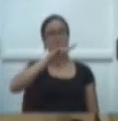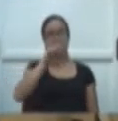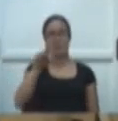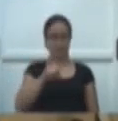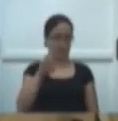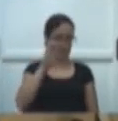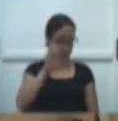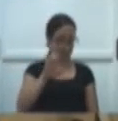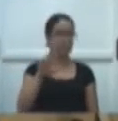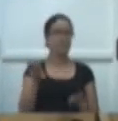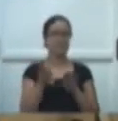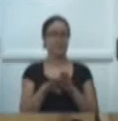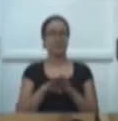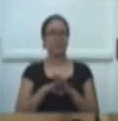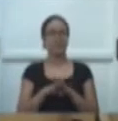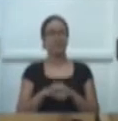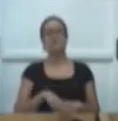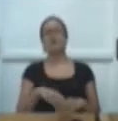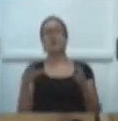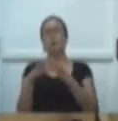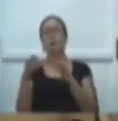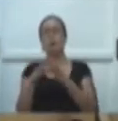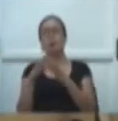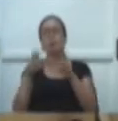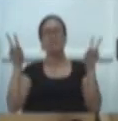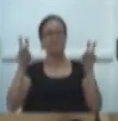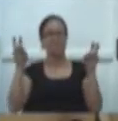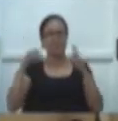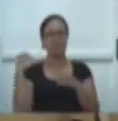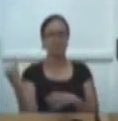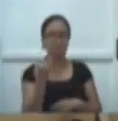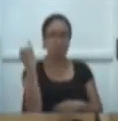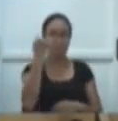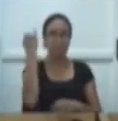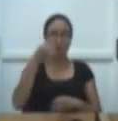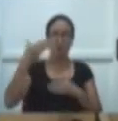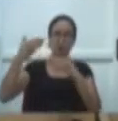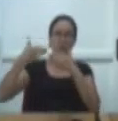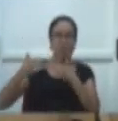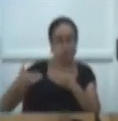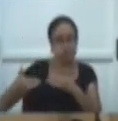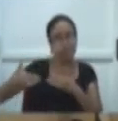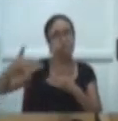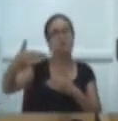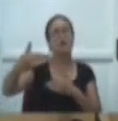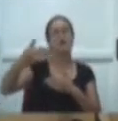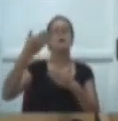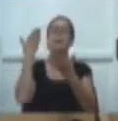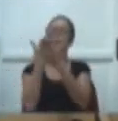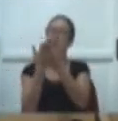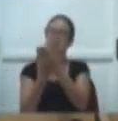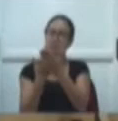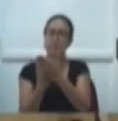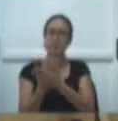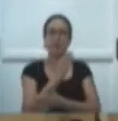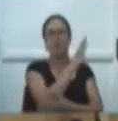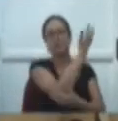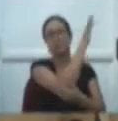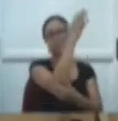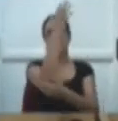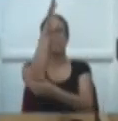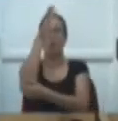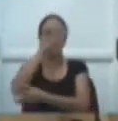da Comissão de Assuntos Relevantes para promover estudos sobre a viabilidade ambiental e os impactos